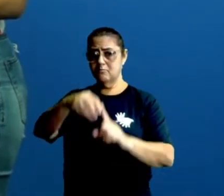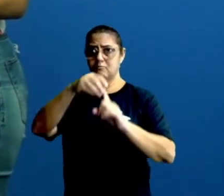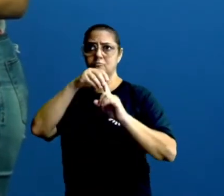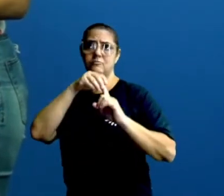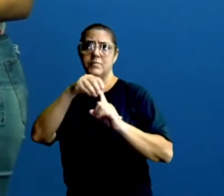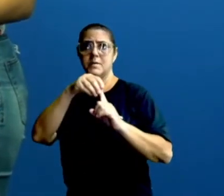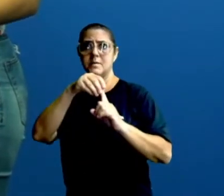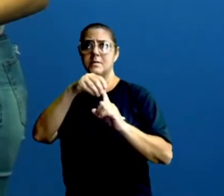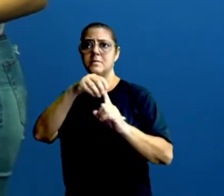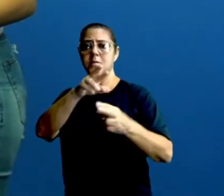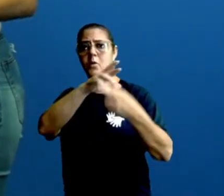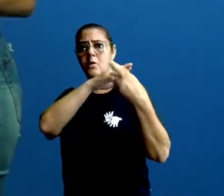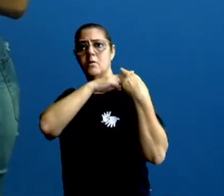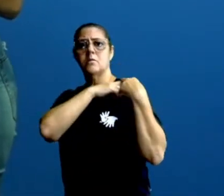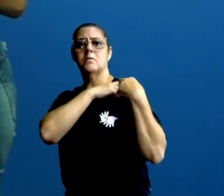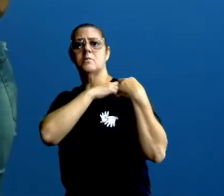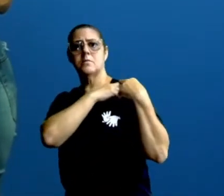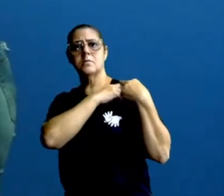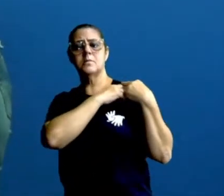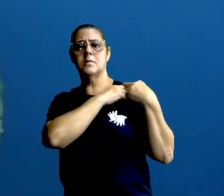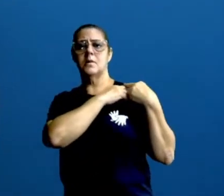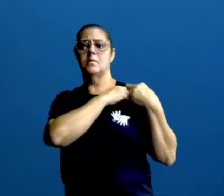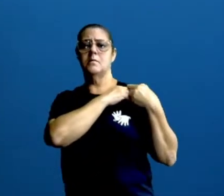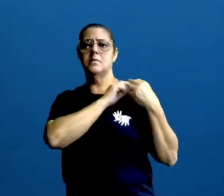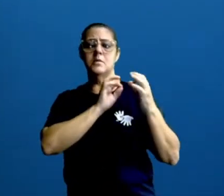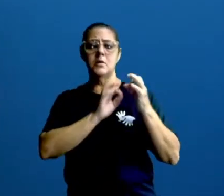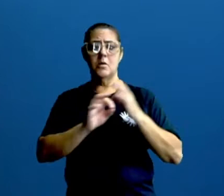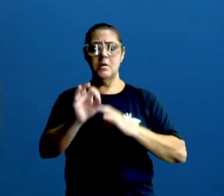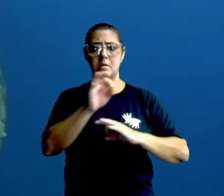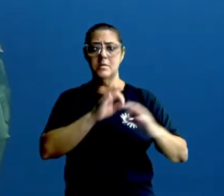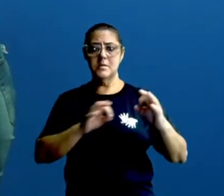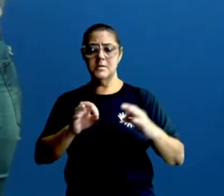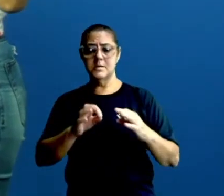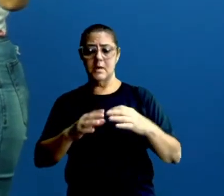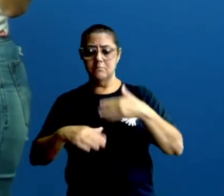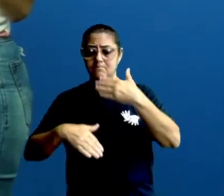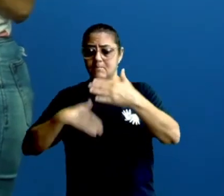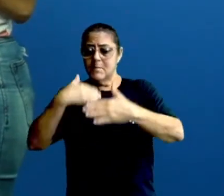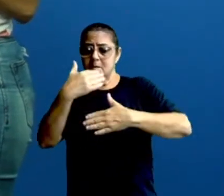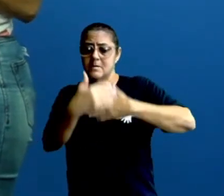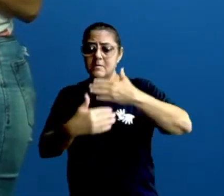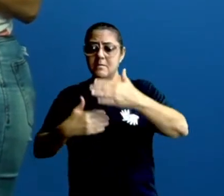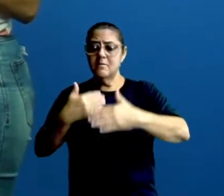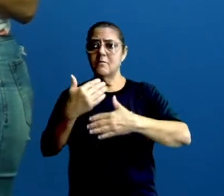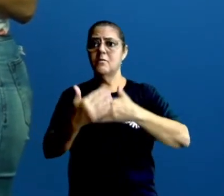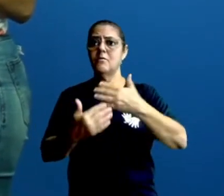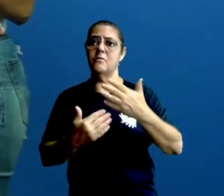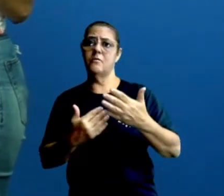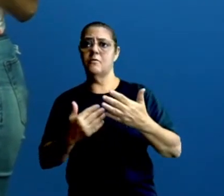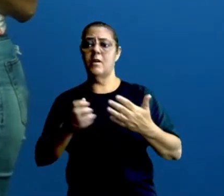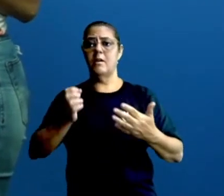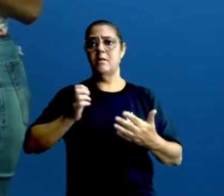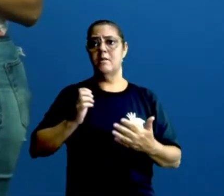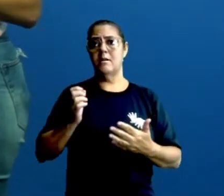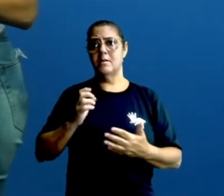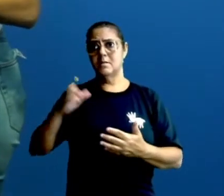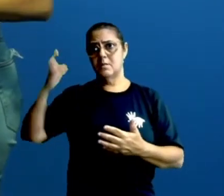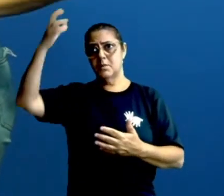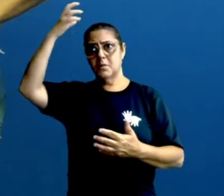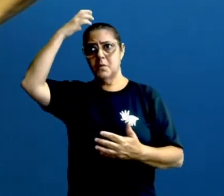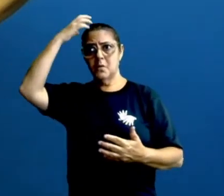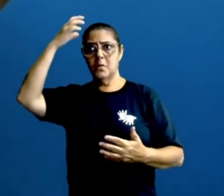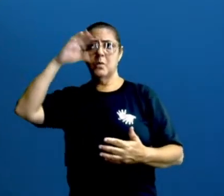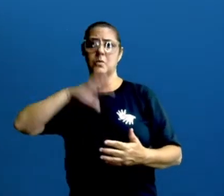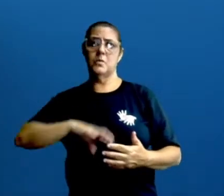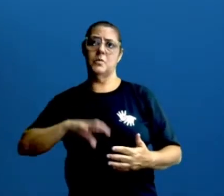a manutenção de ser um gerador de riqueza para a coroa